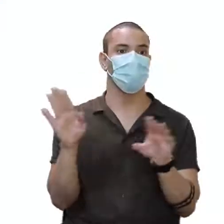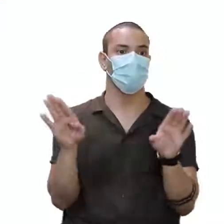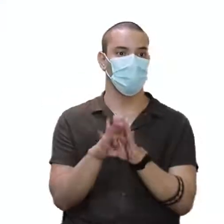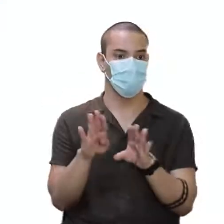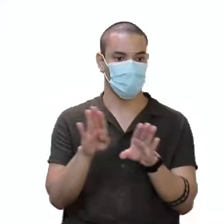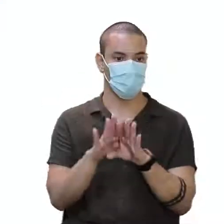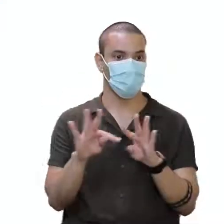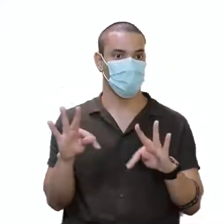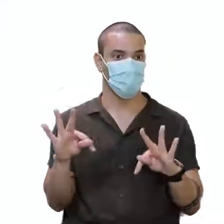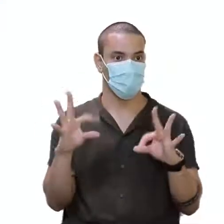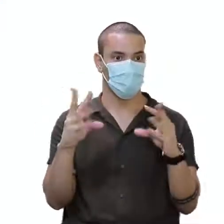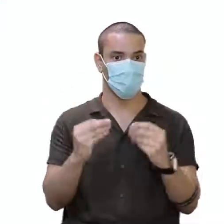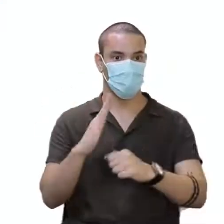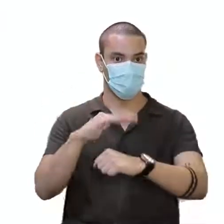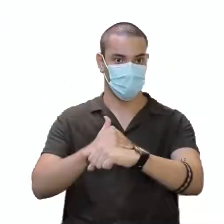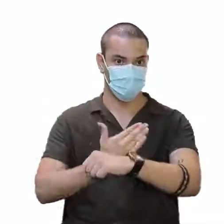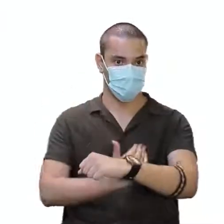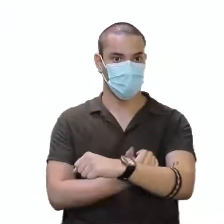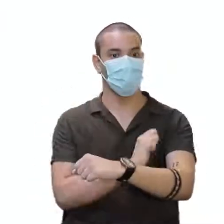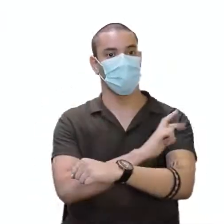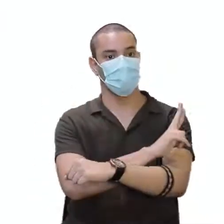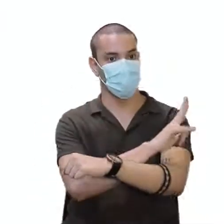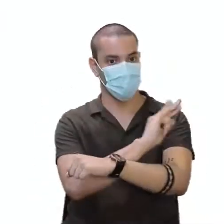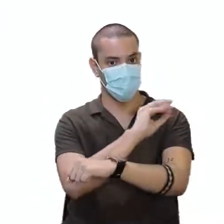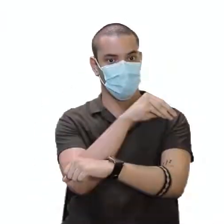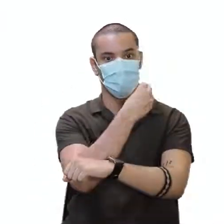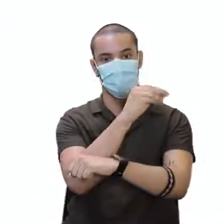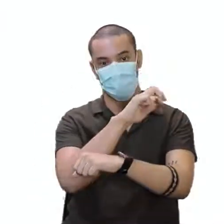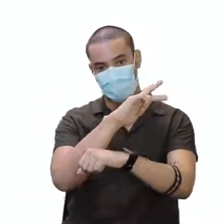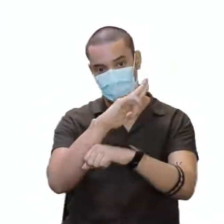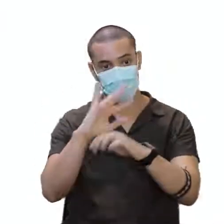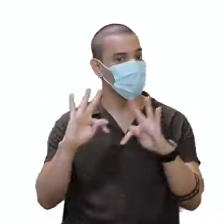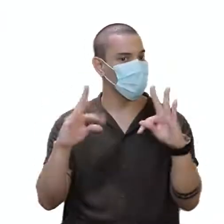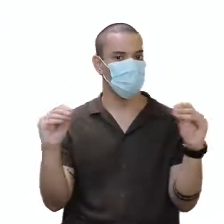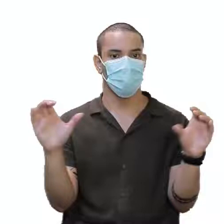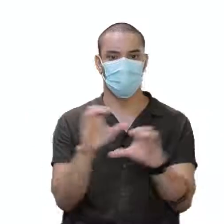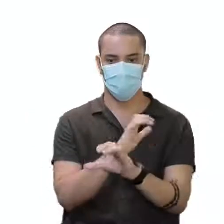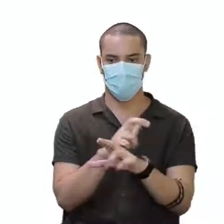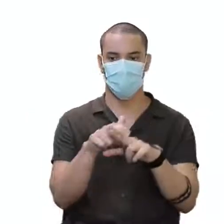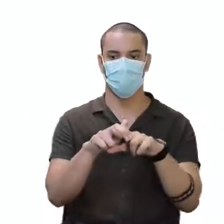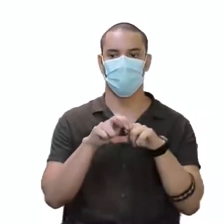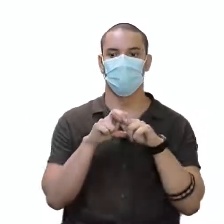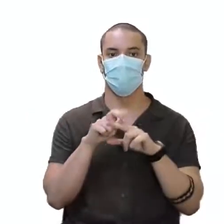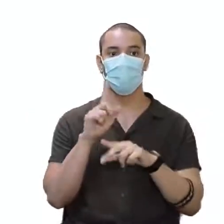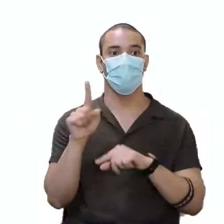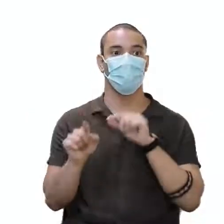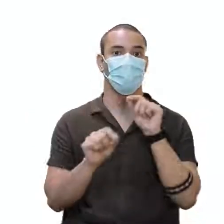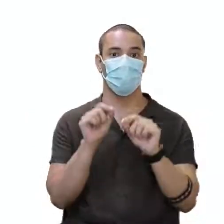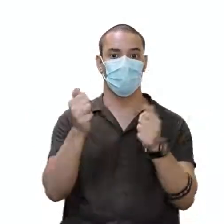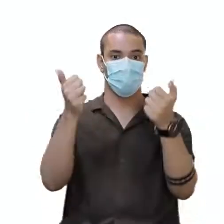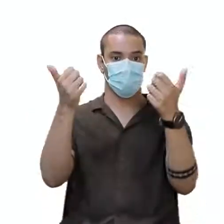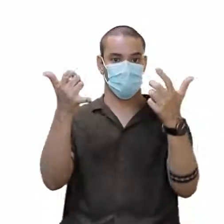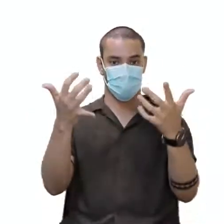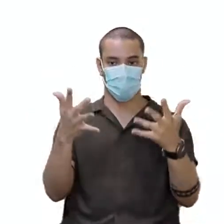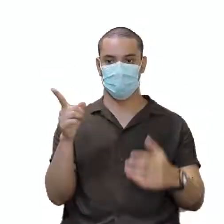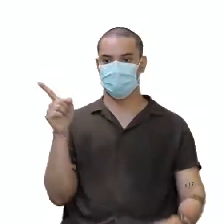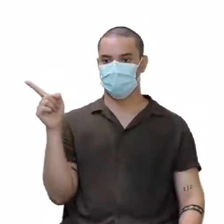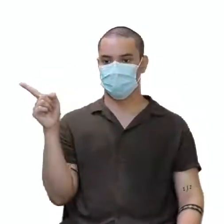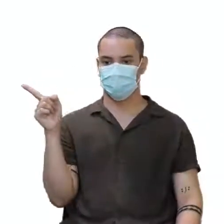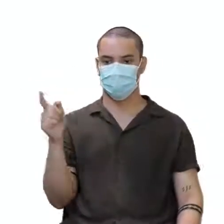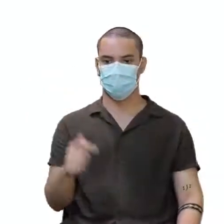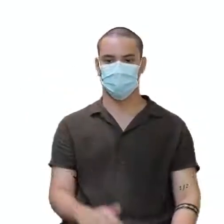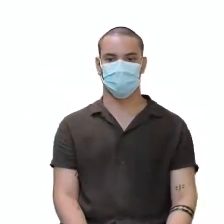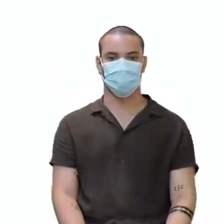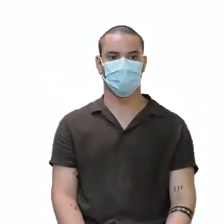nosso ecossistemas, tá bom? E aí, a gente vai frisar, então, a sucessão